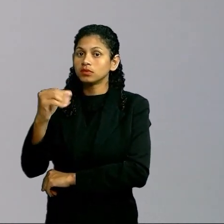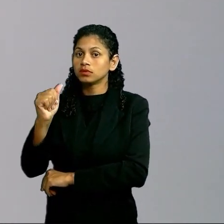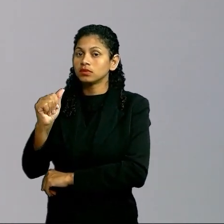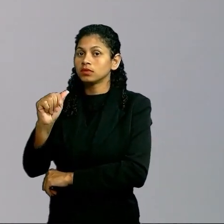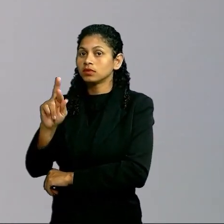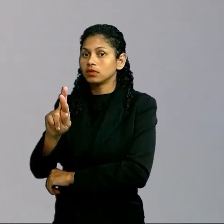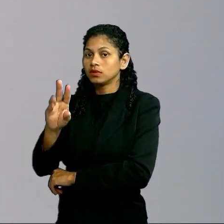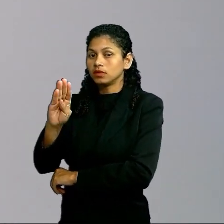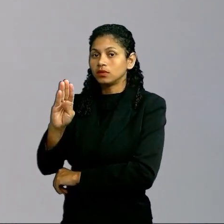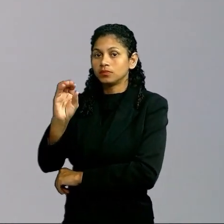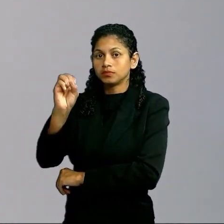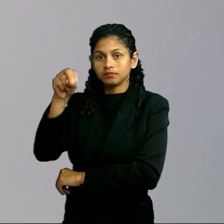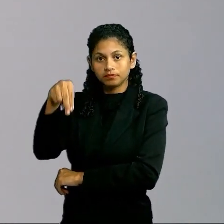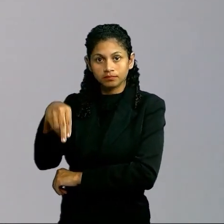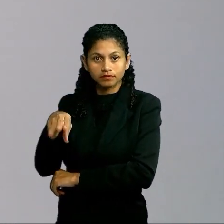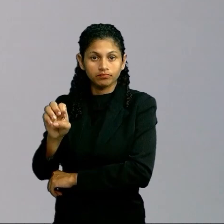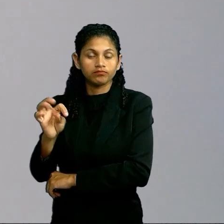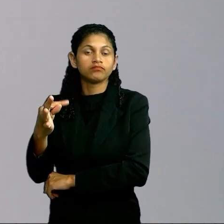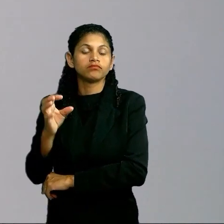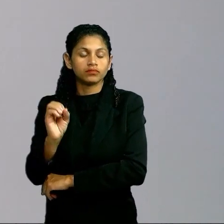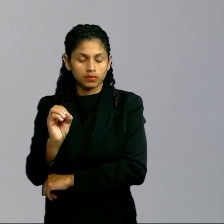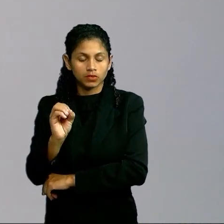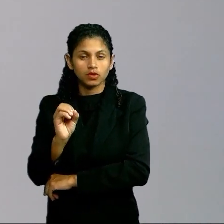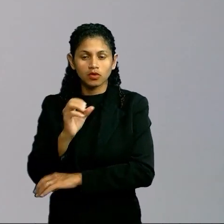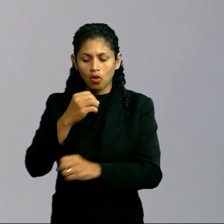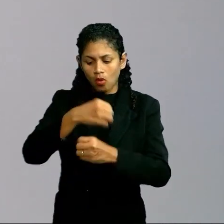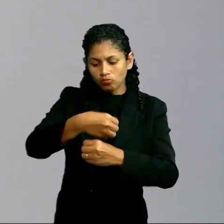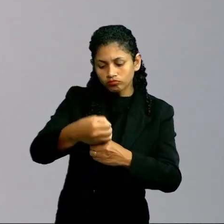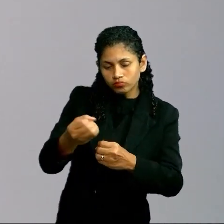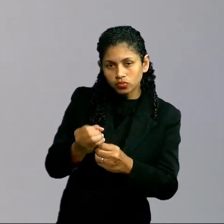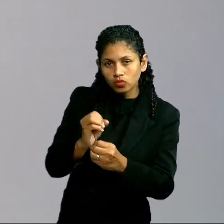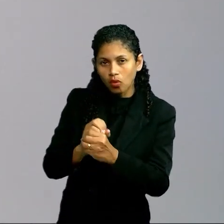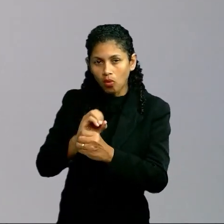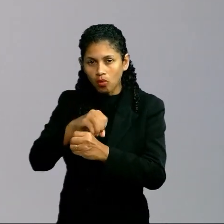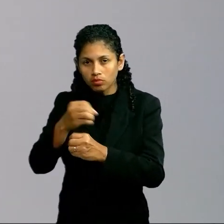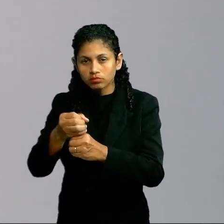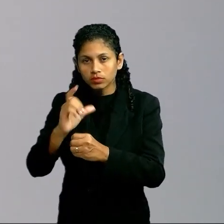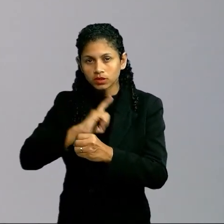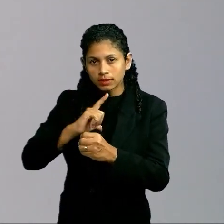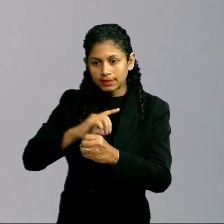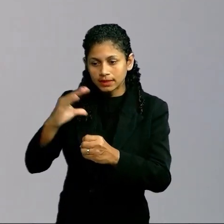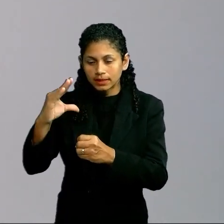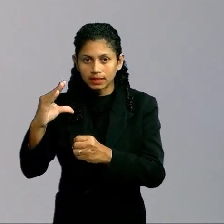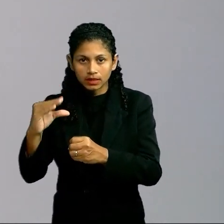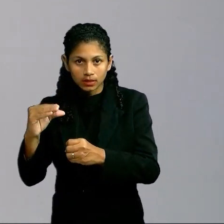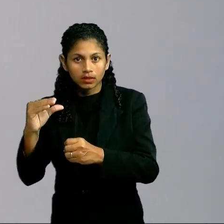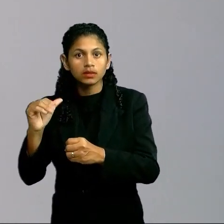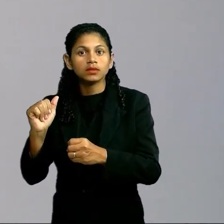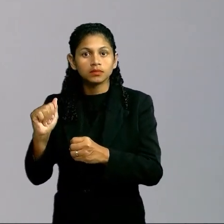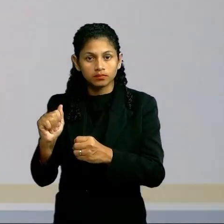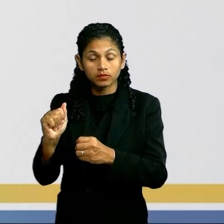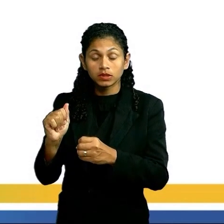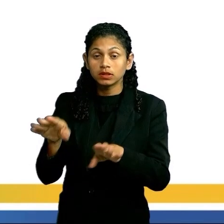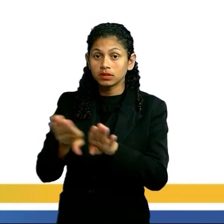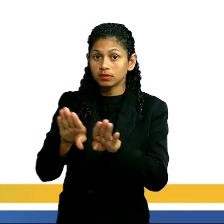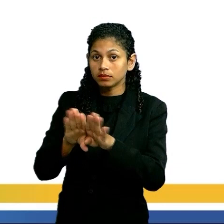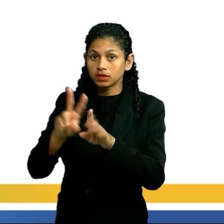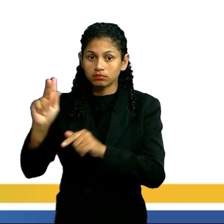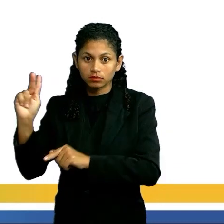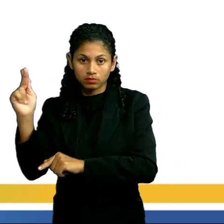moléculas que são construídas, né, que são formadas por átomo de carbono e hidrogênio apenas.